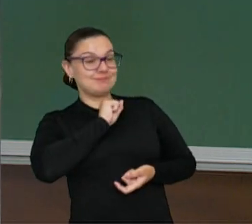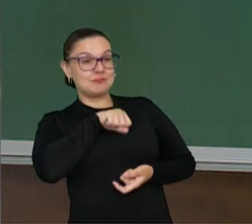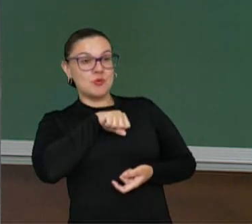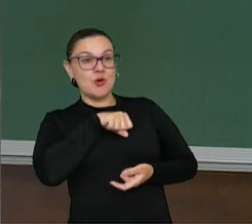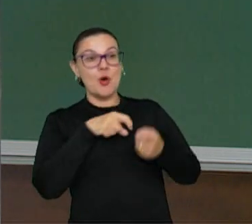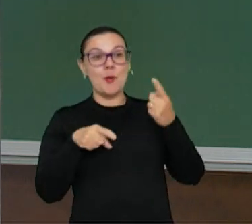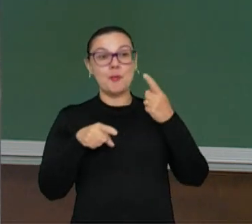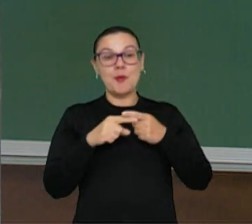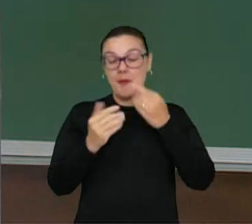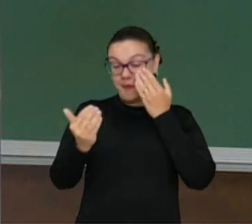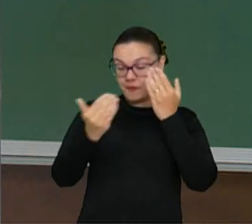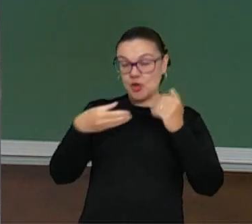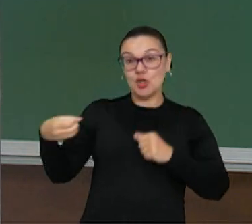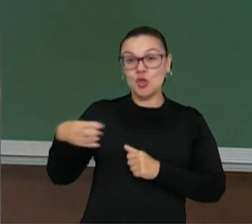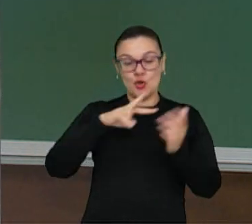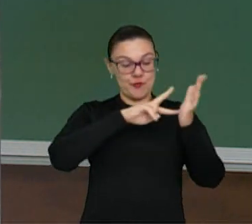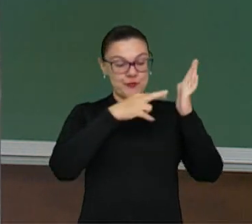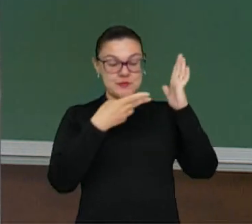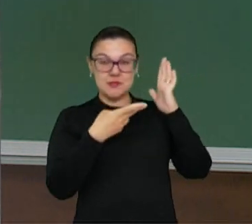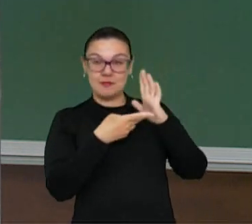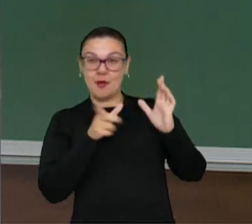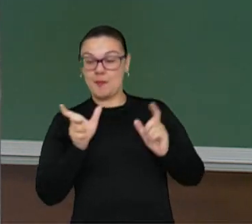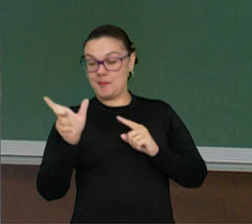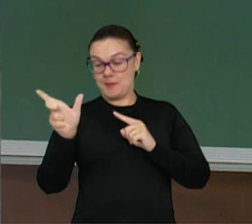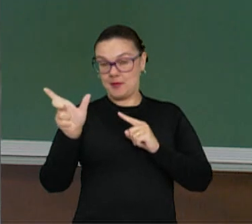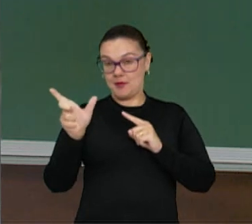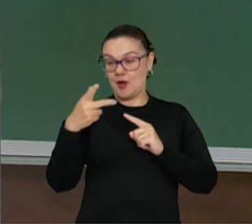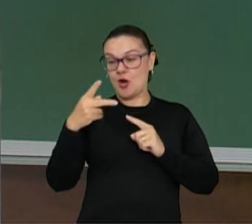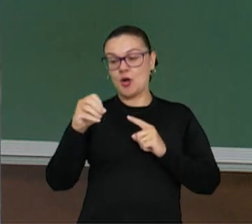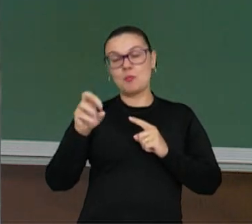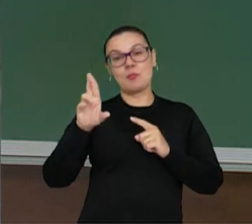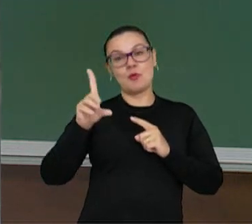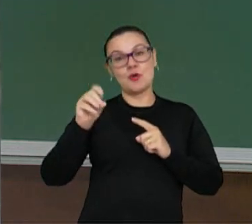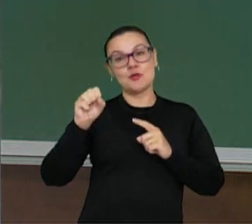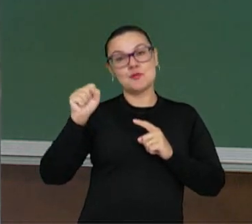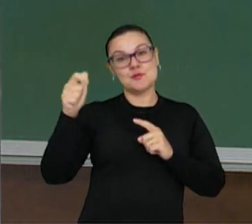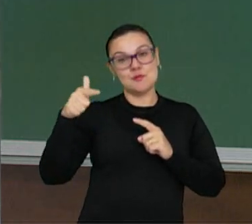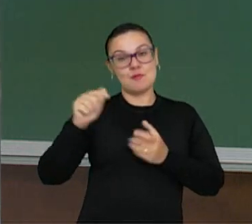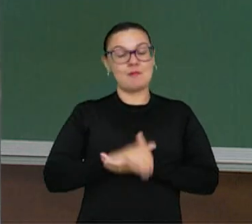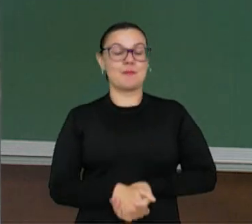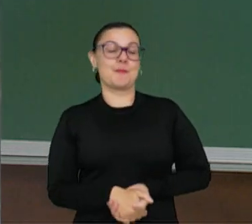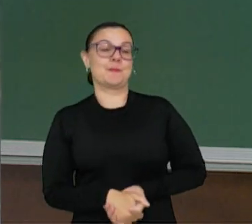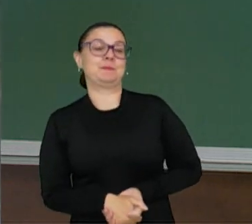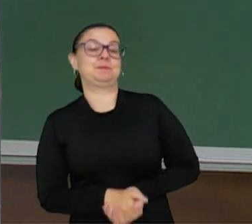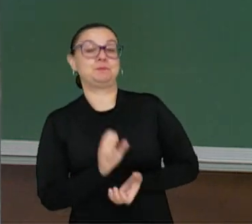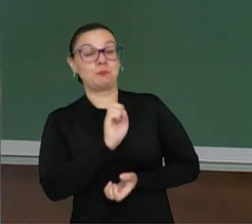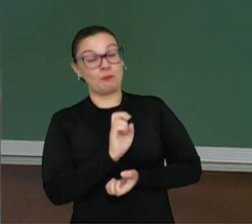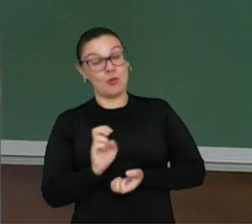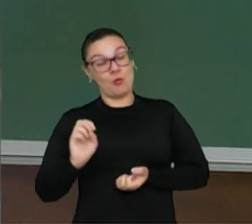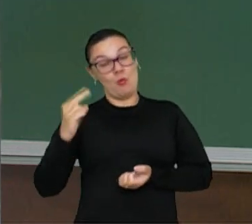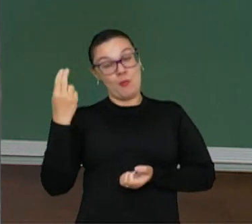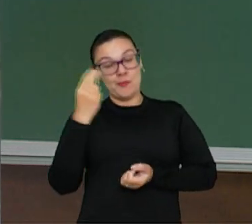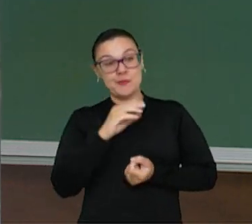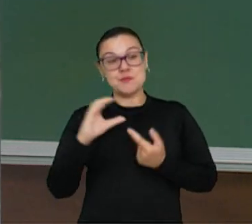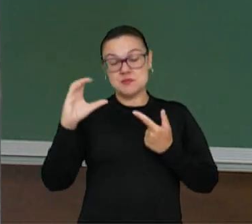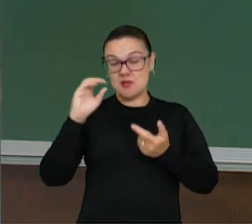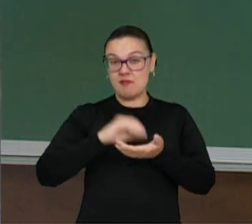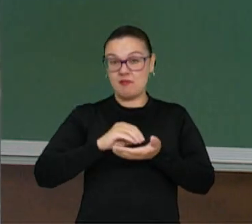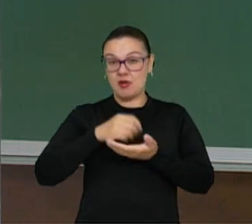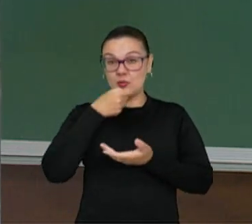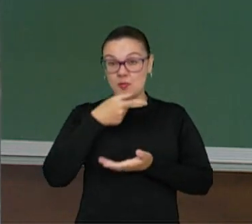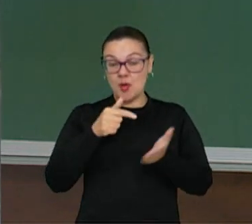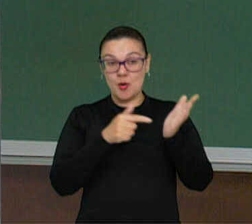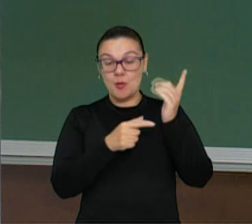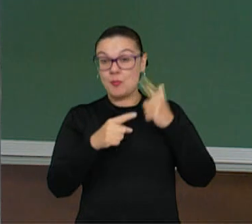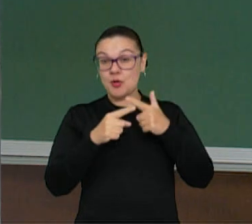para conferir um novo significado ao termo pôr do sol. Ou a letra C, falta de humor, pois